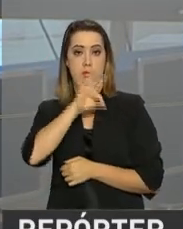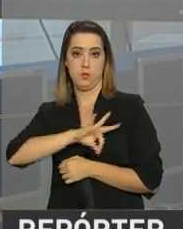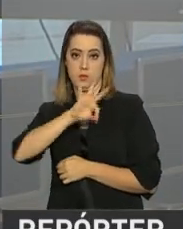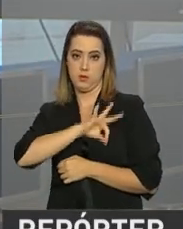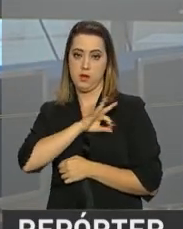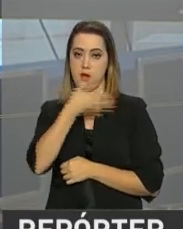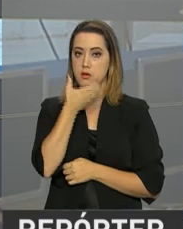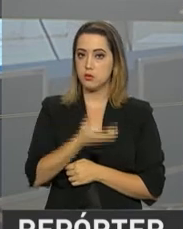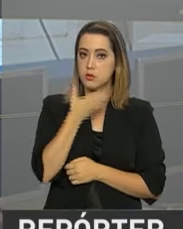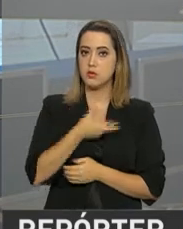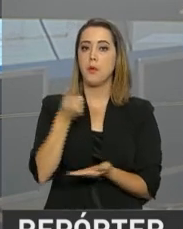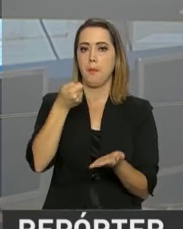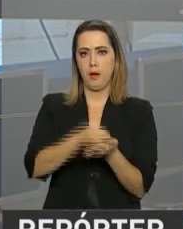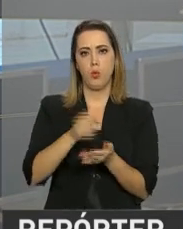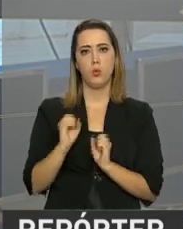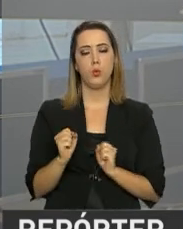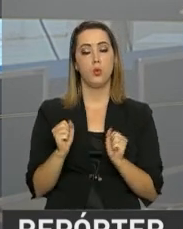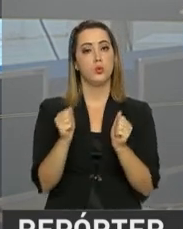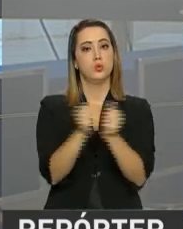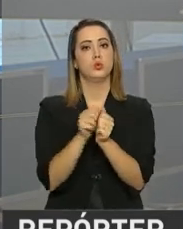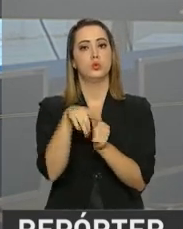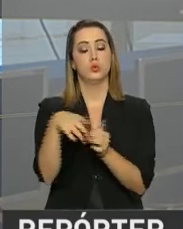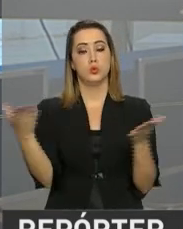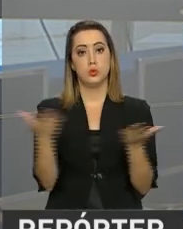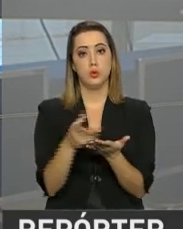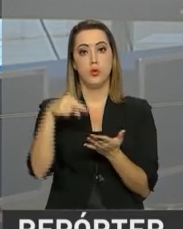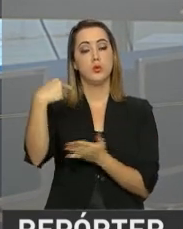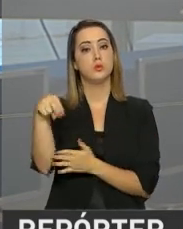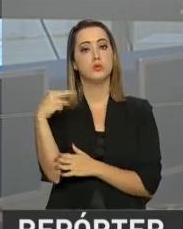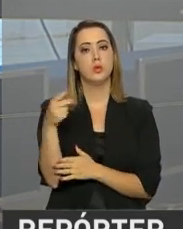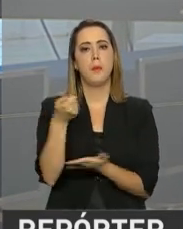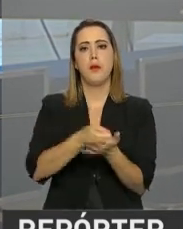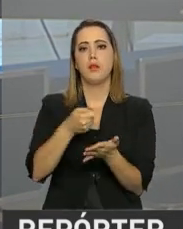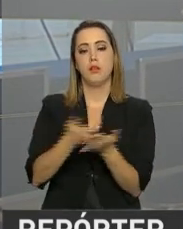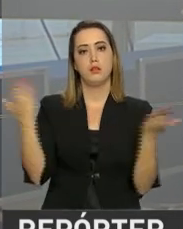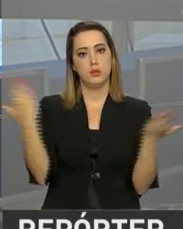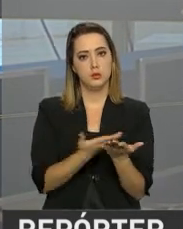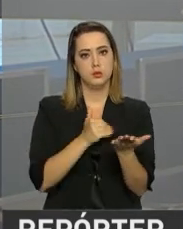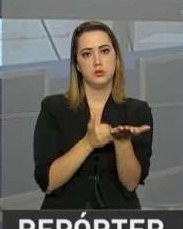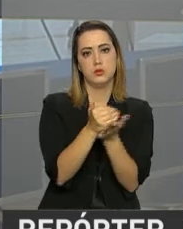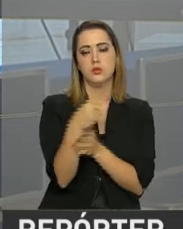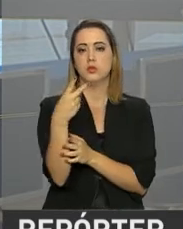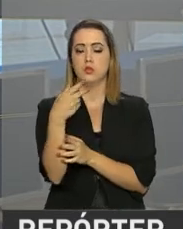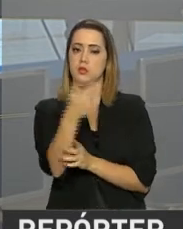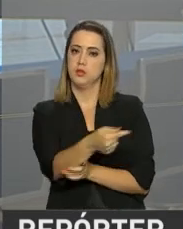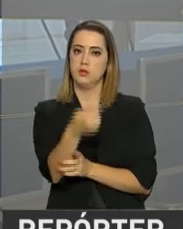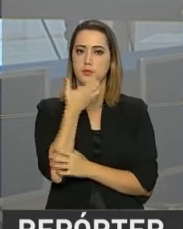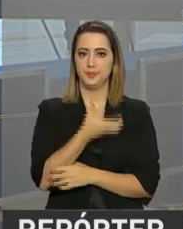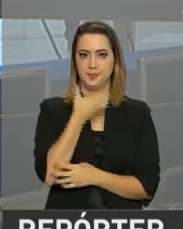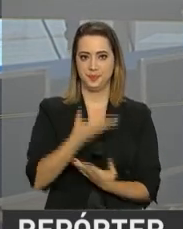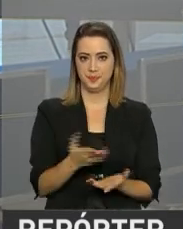salário será depositado junto com a folha dos benefícios do mês de novembro que começa a ser paga hoje e segue até o dia 7 de